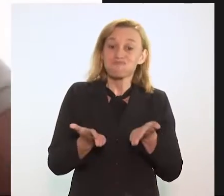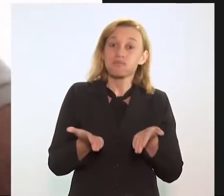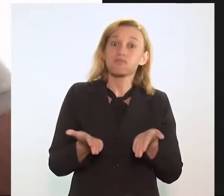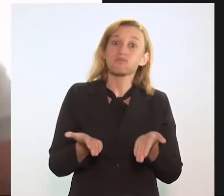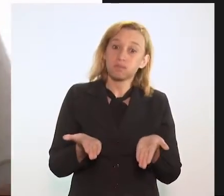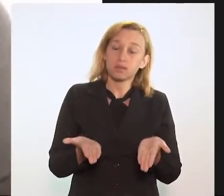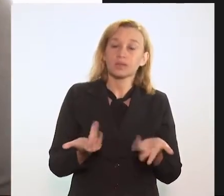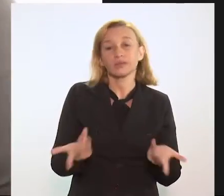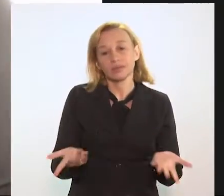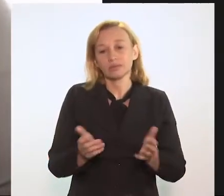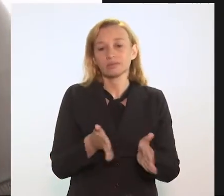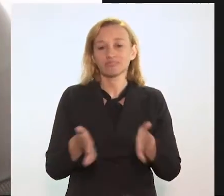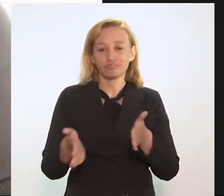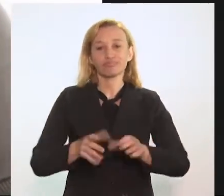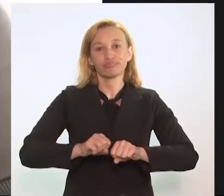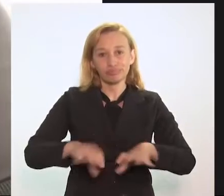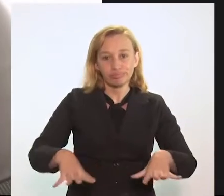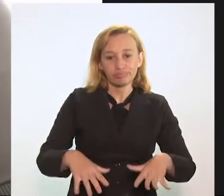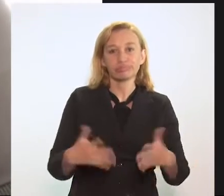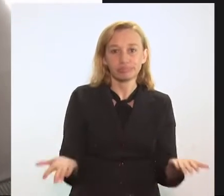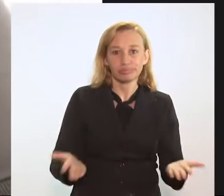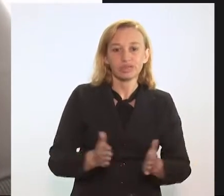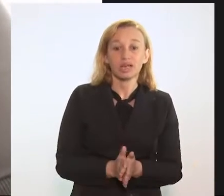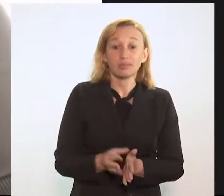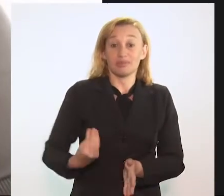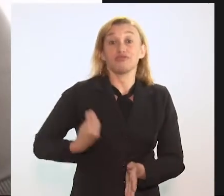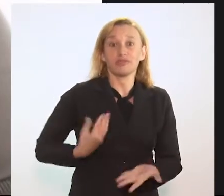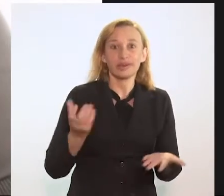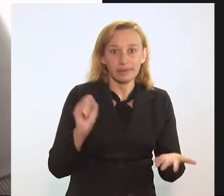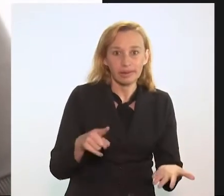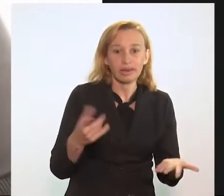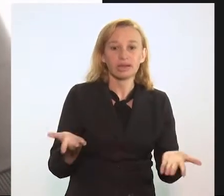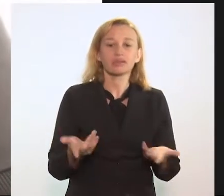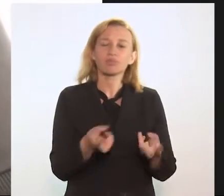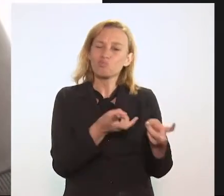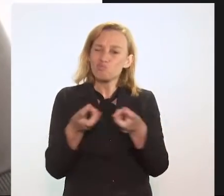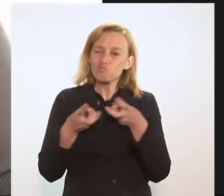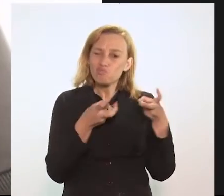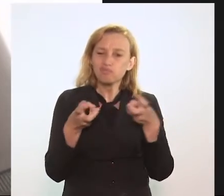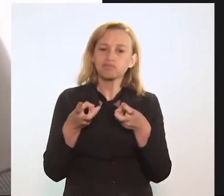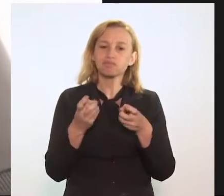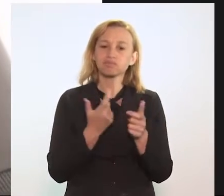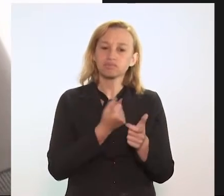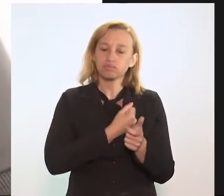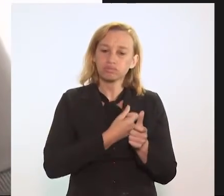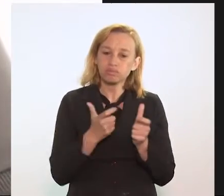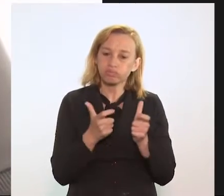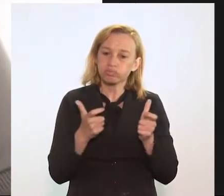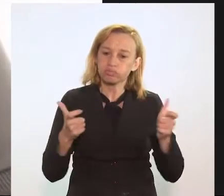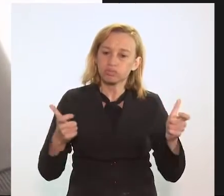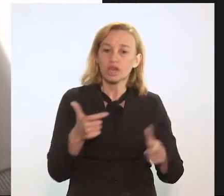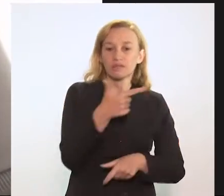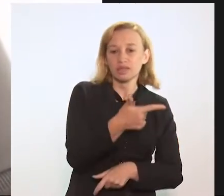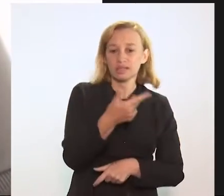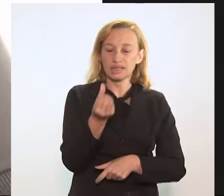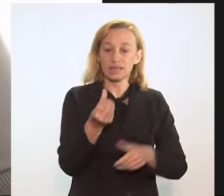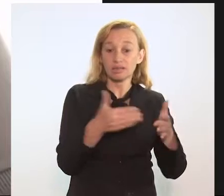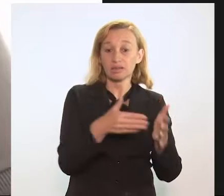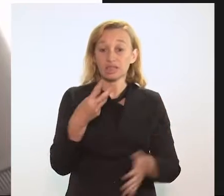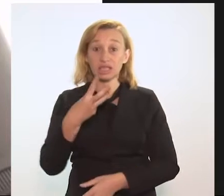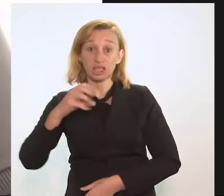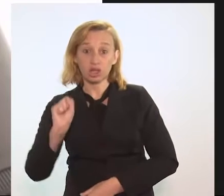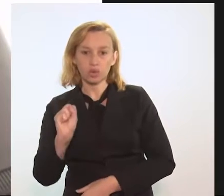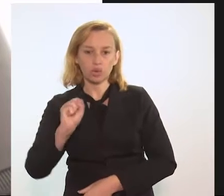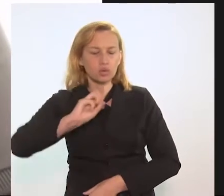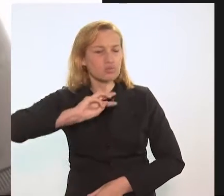empurrão, né, que foi a pandemia, que foi uma questão de sobrevivência, a gente observou aí um crescimento de 26 para